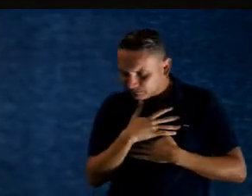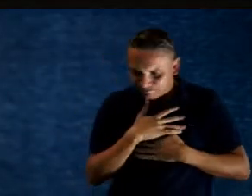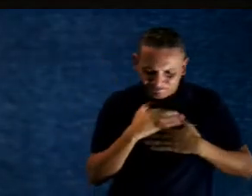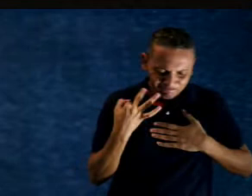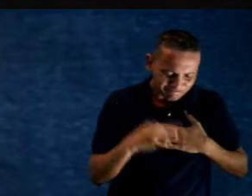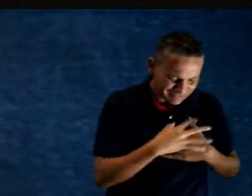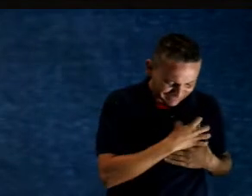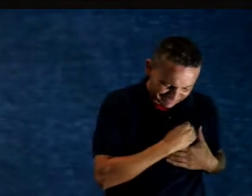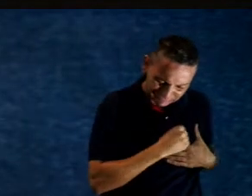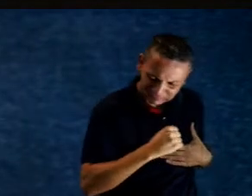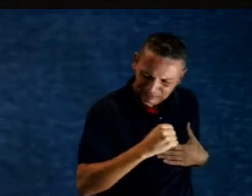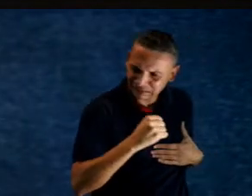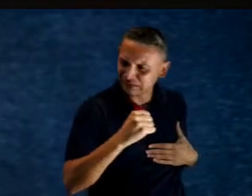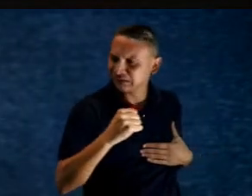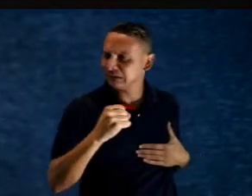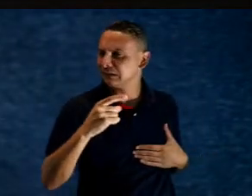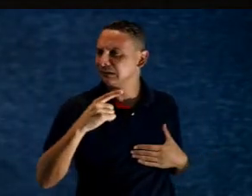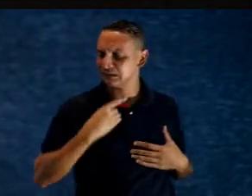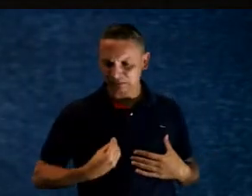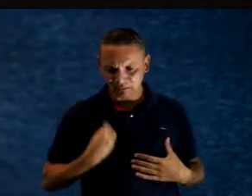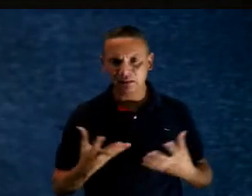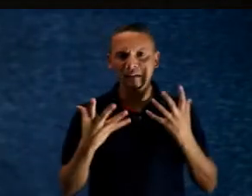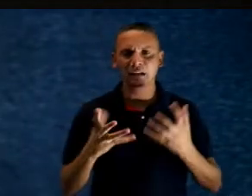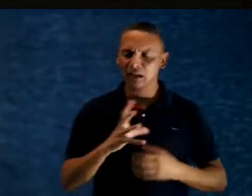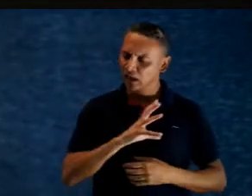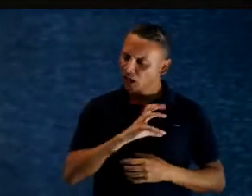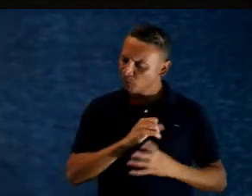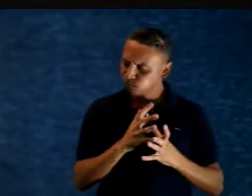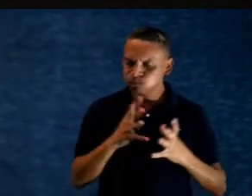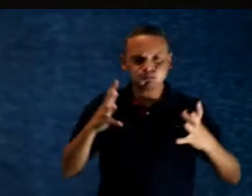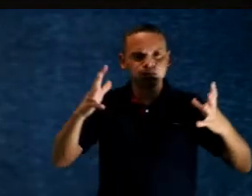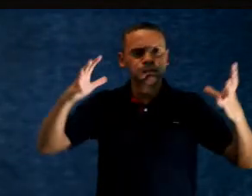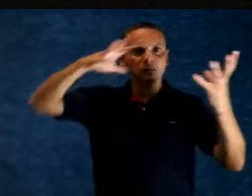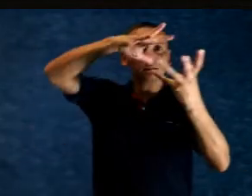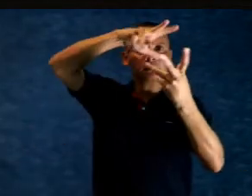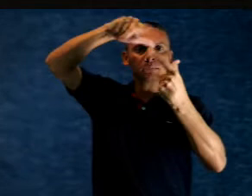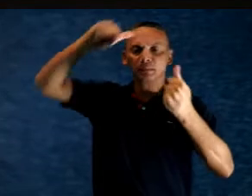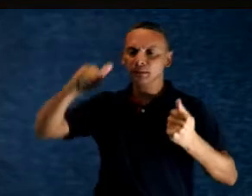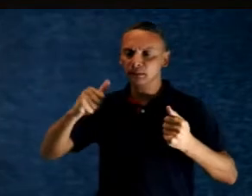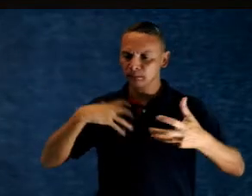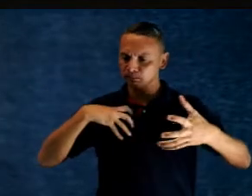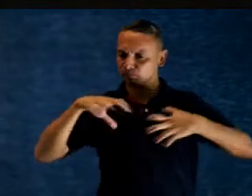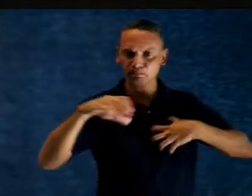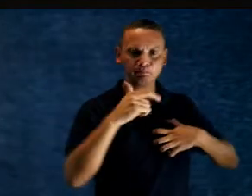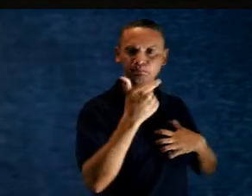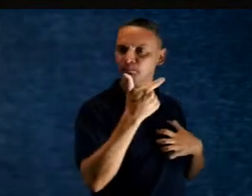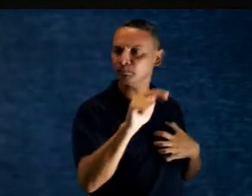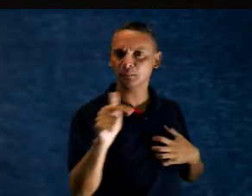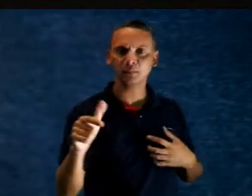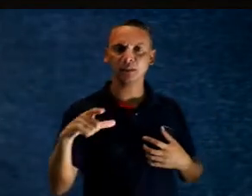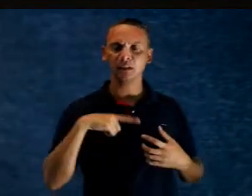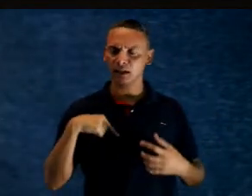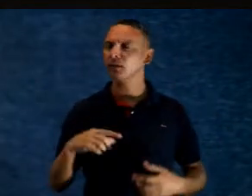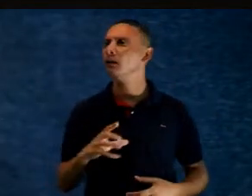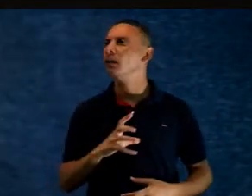porquê, a ideia ali se achava e isso era o suficiente. Incontrolável amor que explodia feroz como o